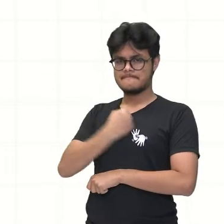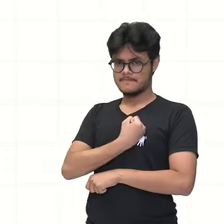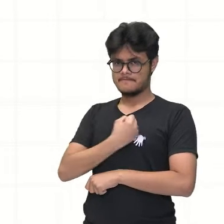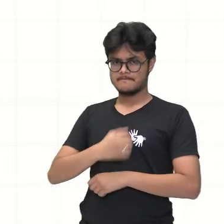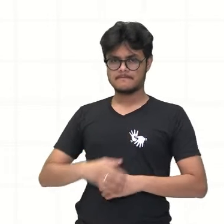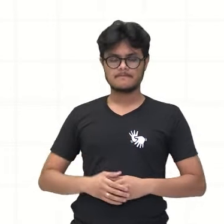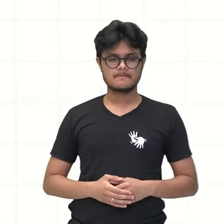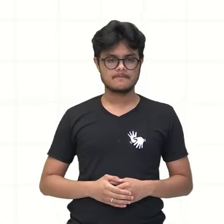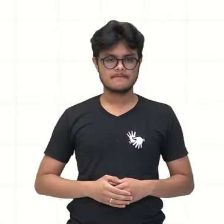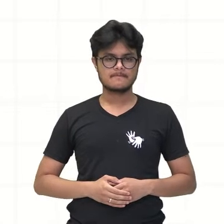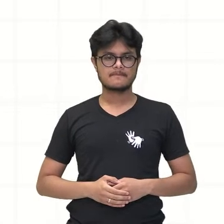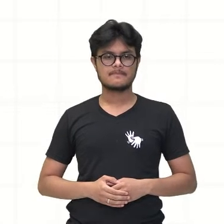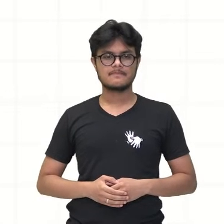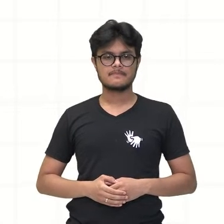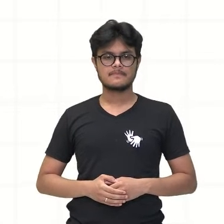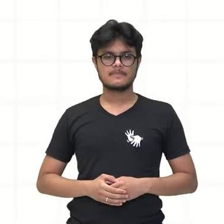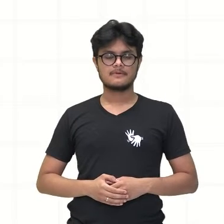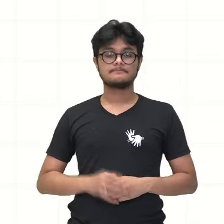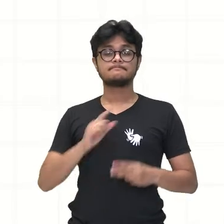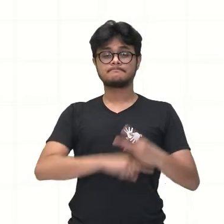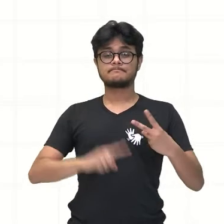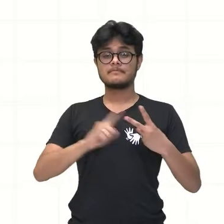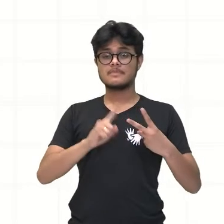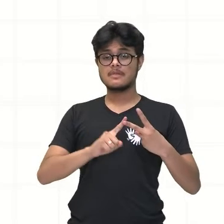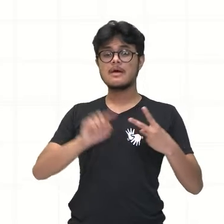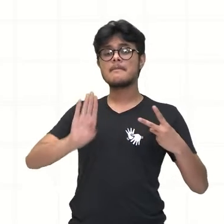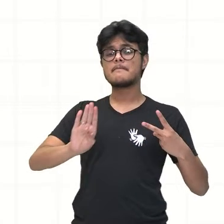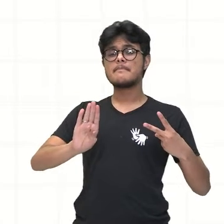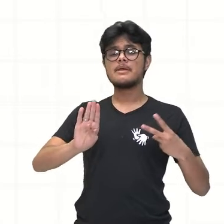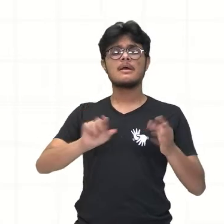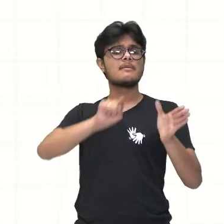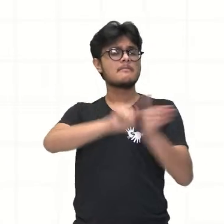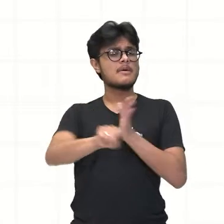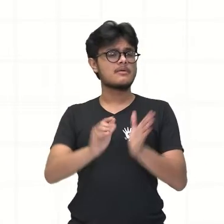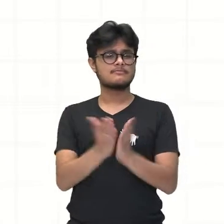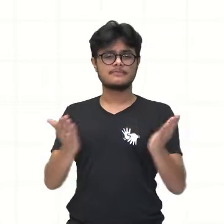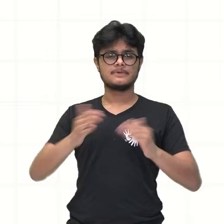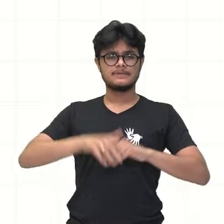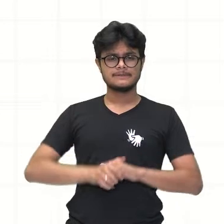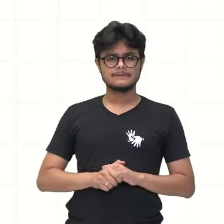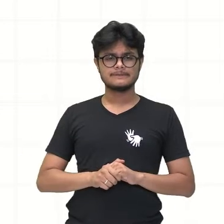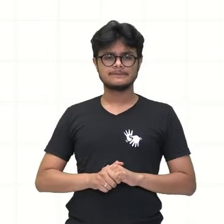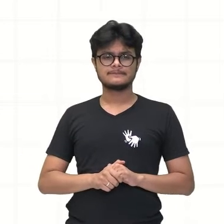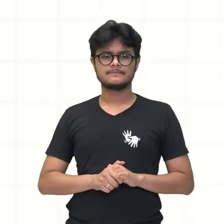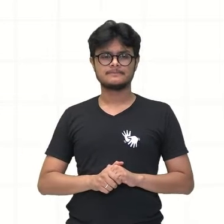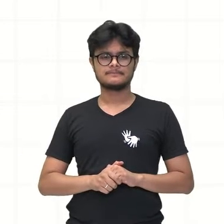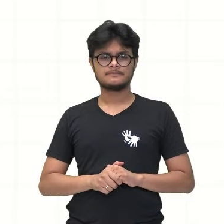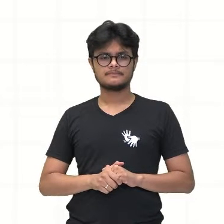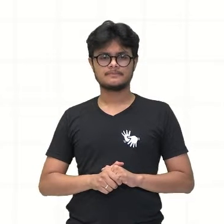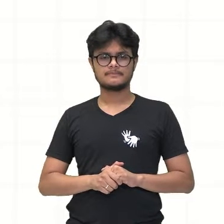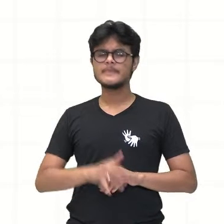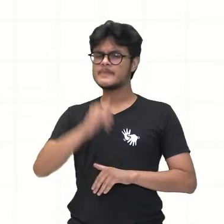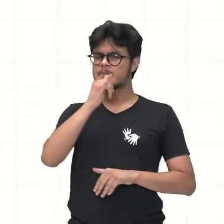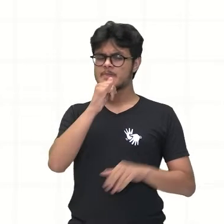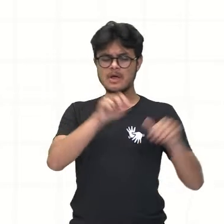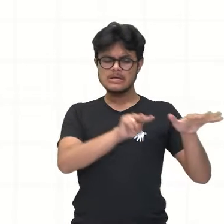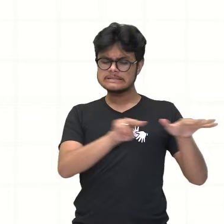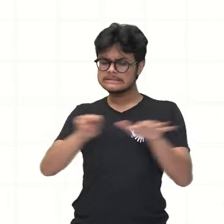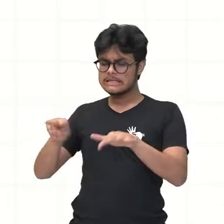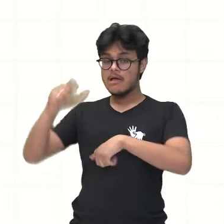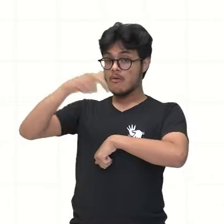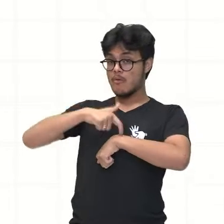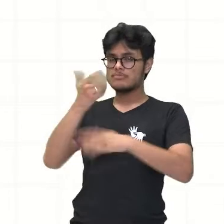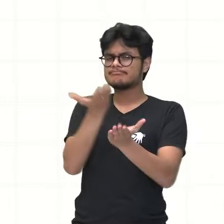resultado, certo? Na letra B, diz o seguinte: determine a média de